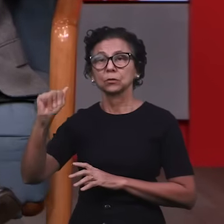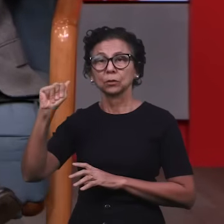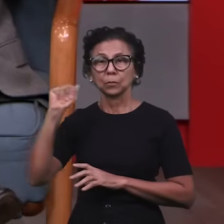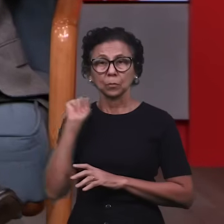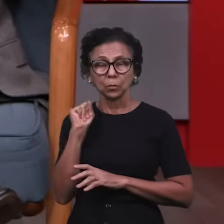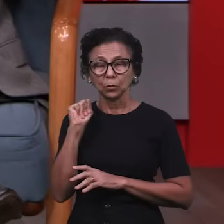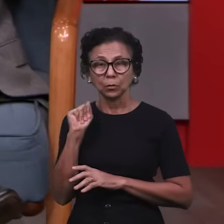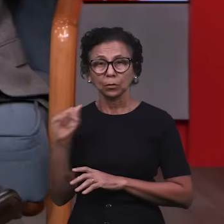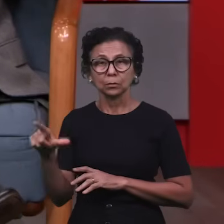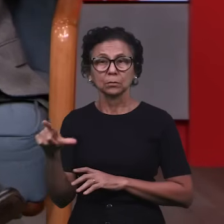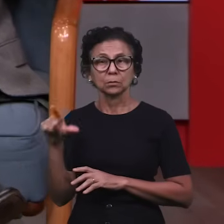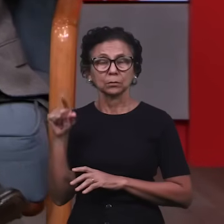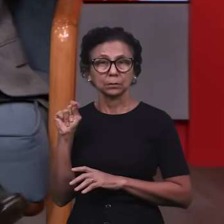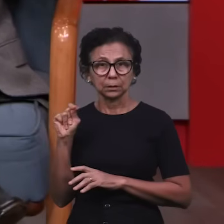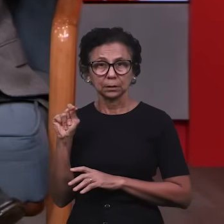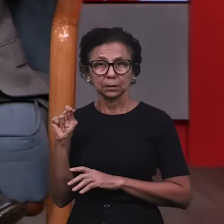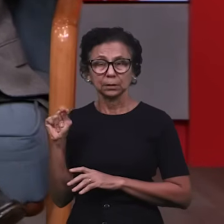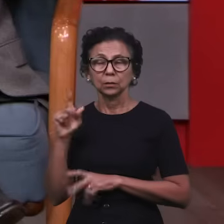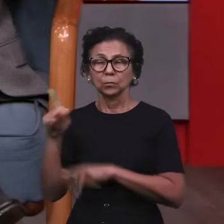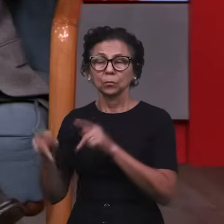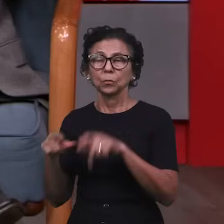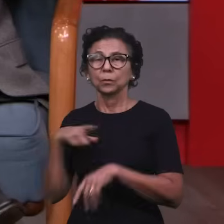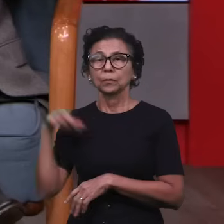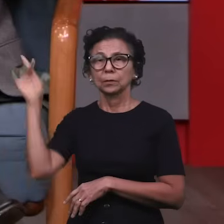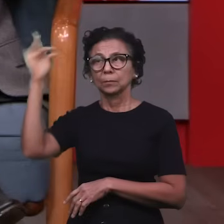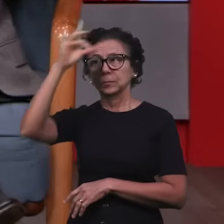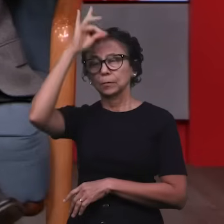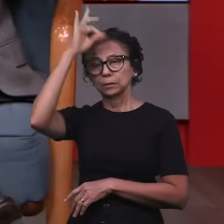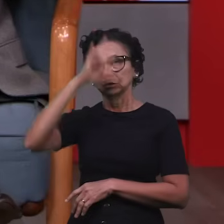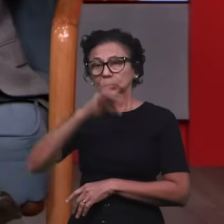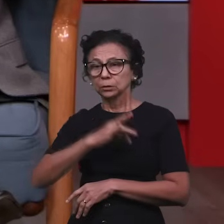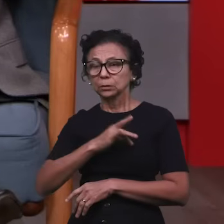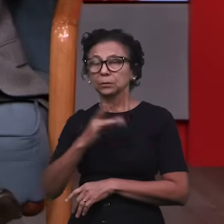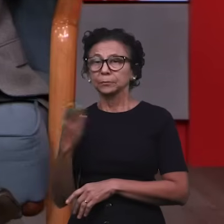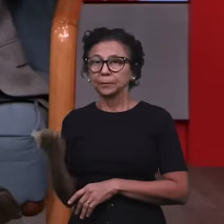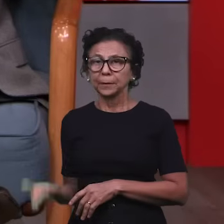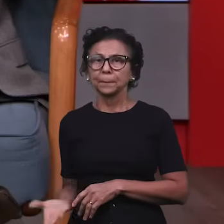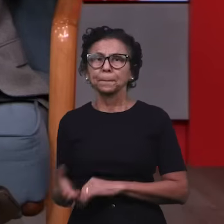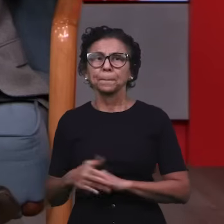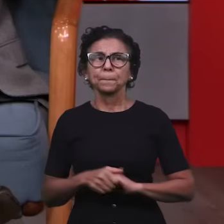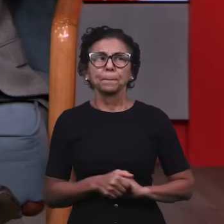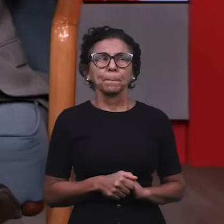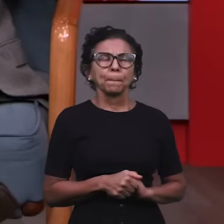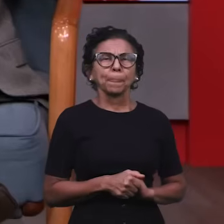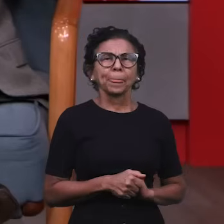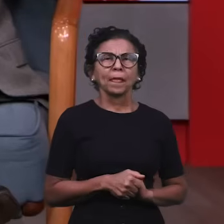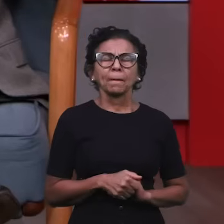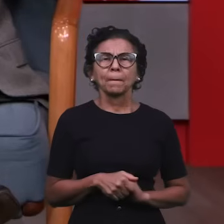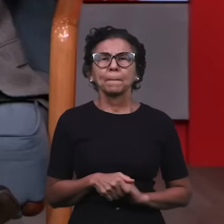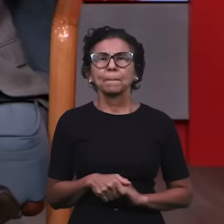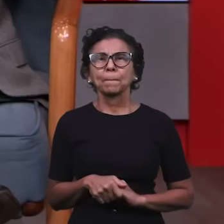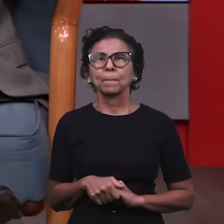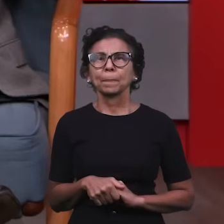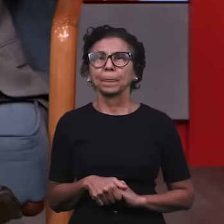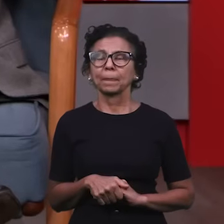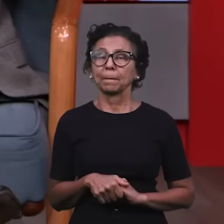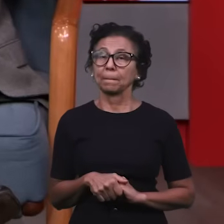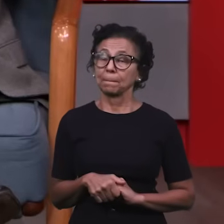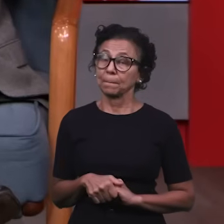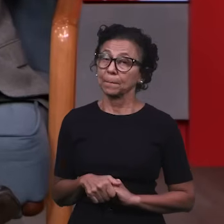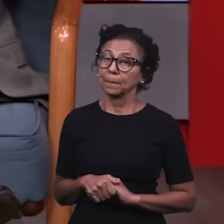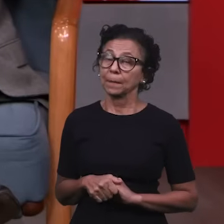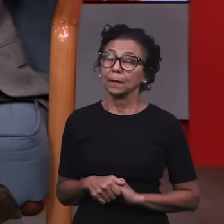operado. Como é que você pode ferir? Você pode ferir às vezes com a boca. Como? Com a